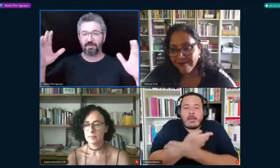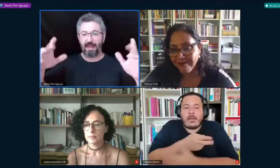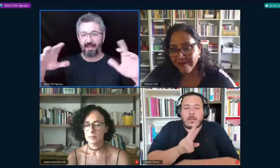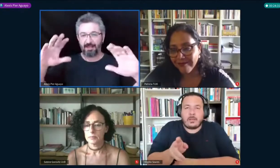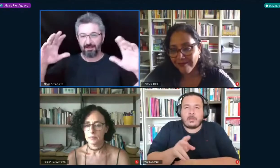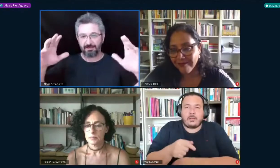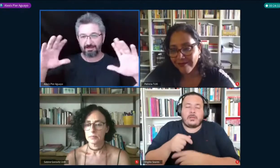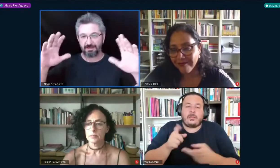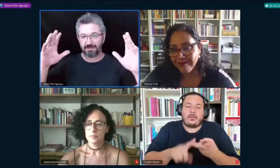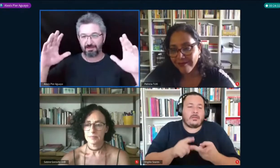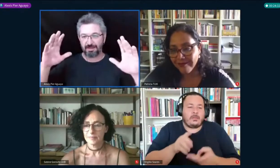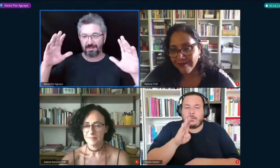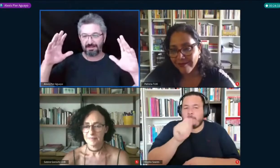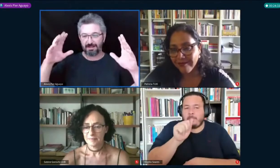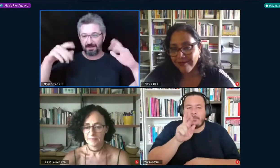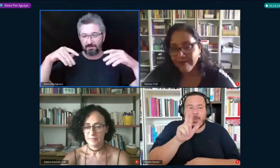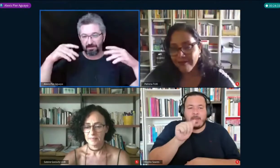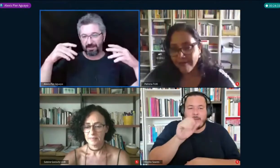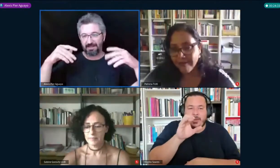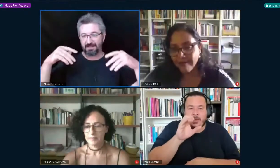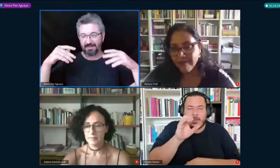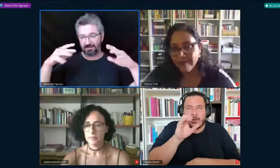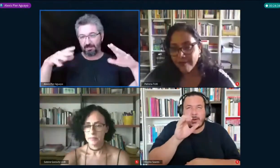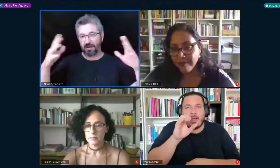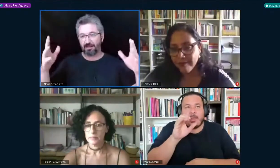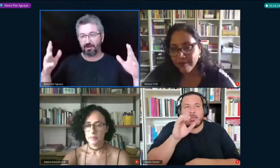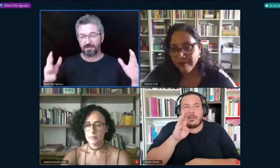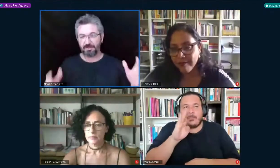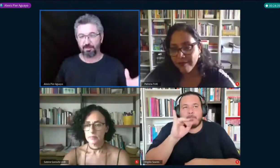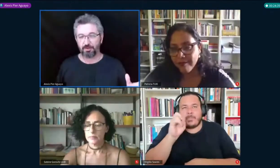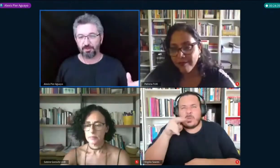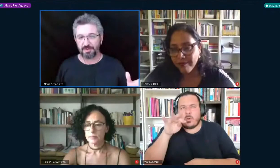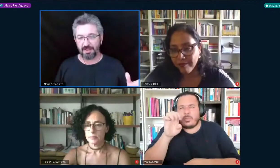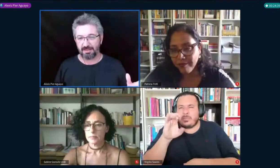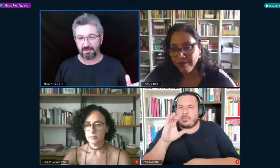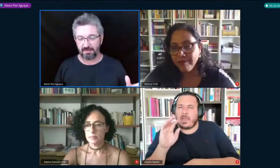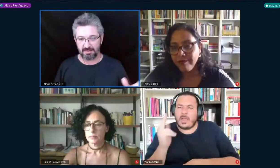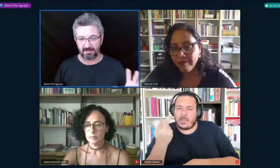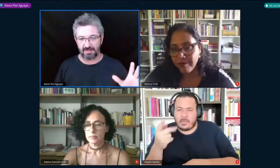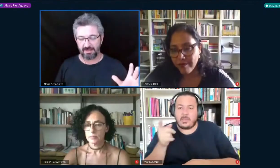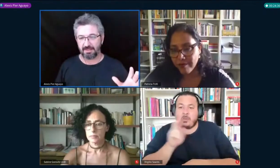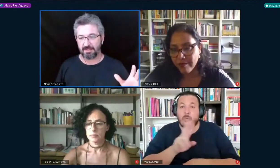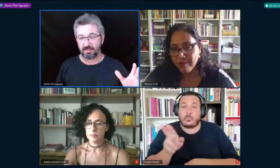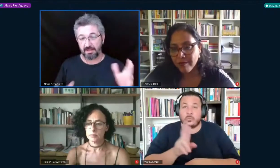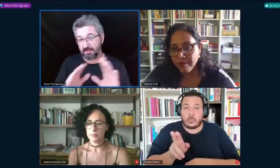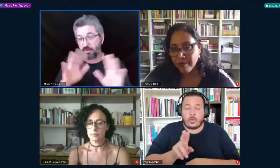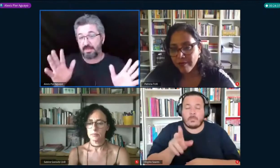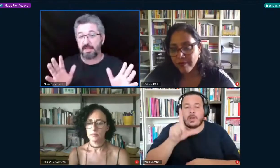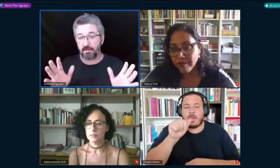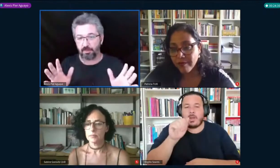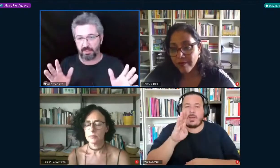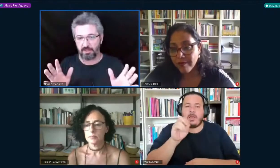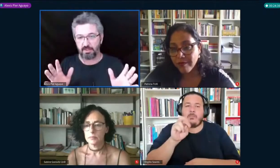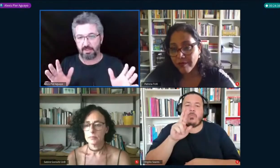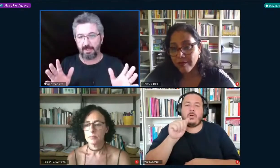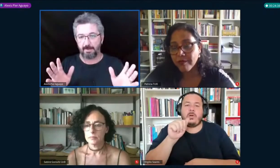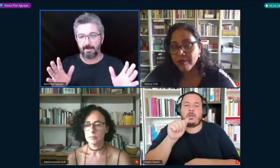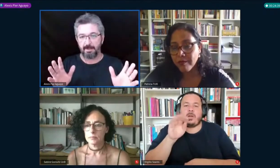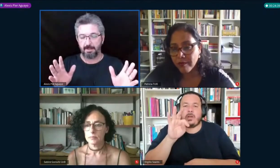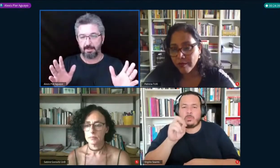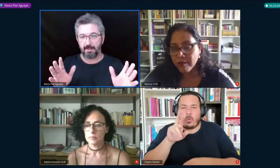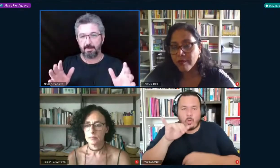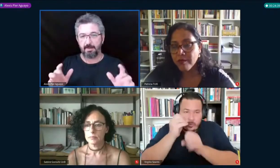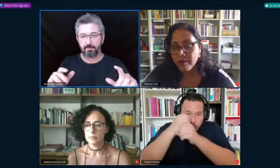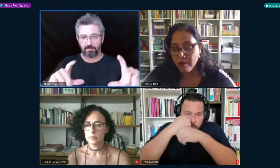Barack Biontech, que são os laboratórios que produzem essas vacinas. Então, assim, isso é um exemplo que a gente